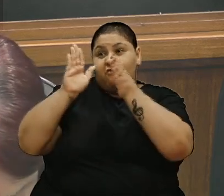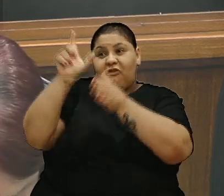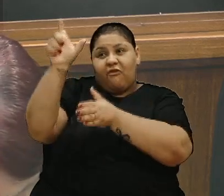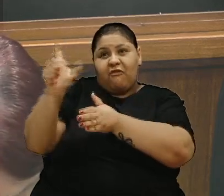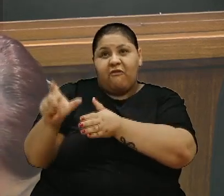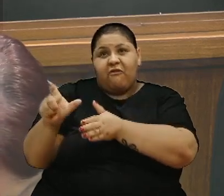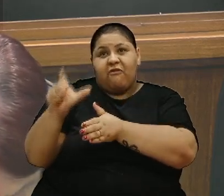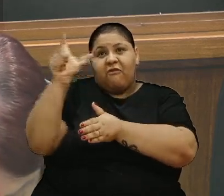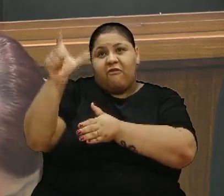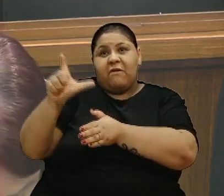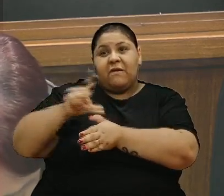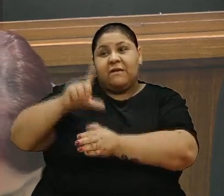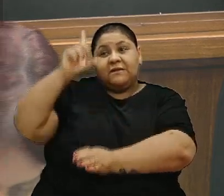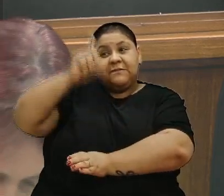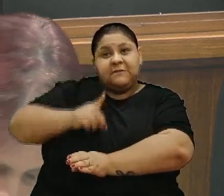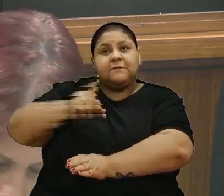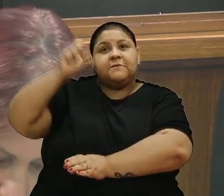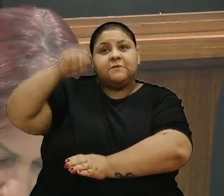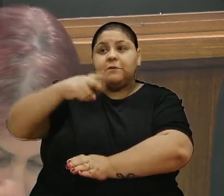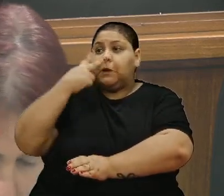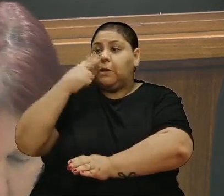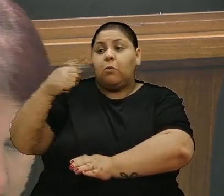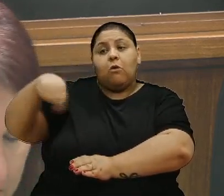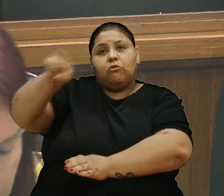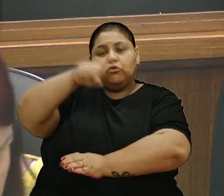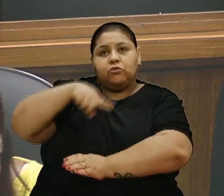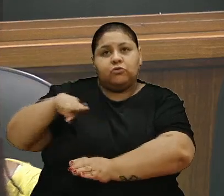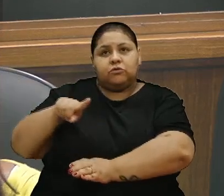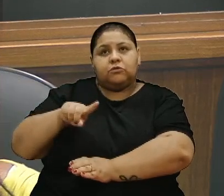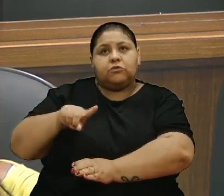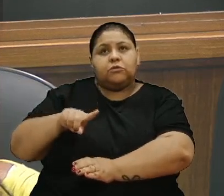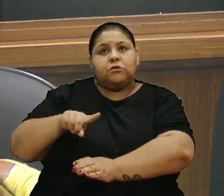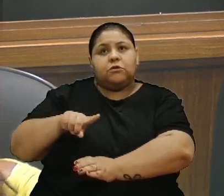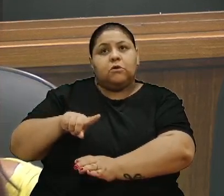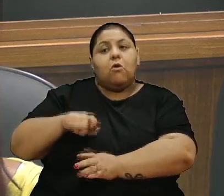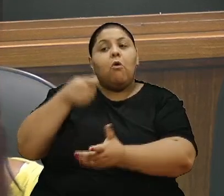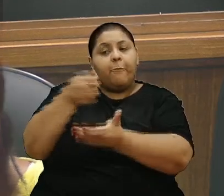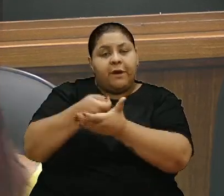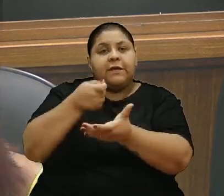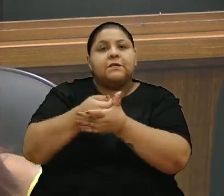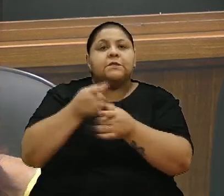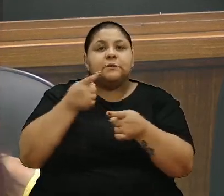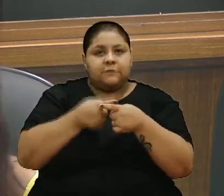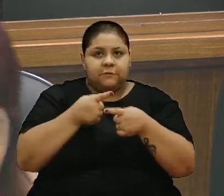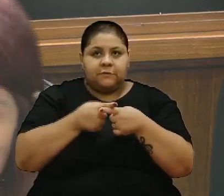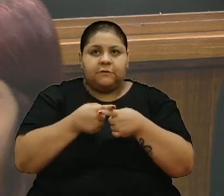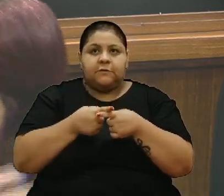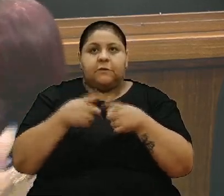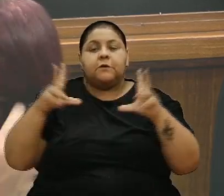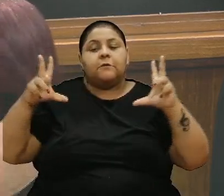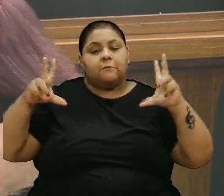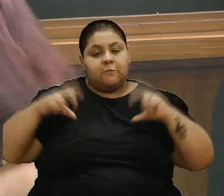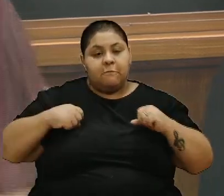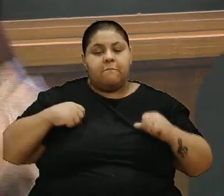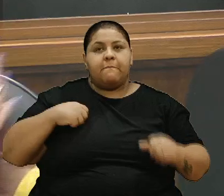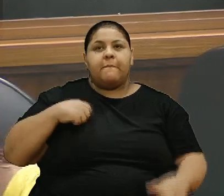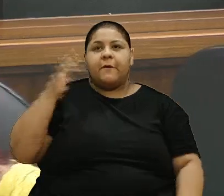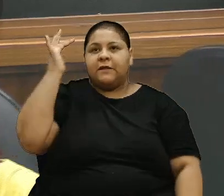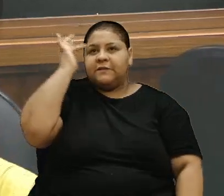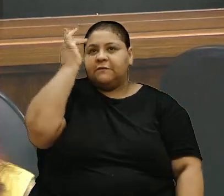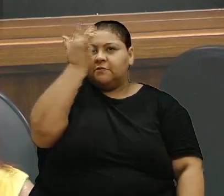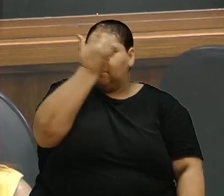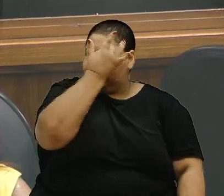pessoas, elas têm direitos iguais aos nossos, deveres iguais aos nossos, merecem saúde